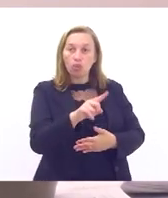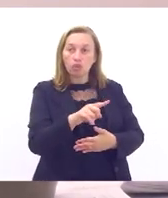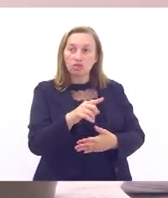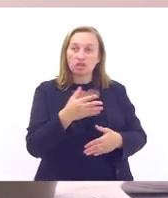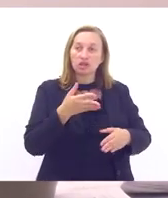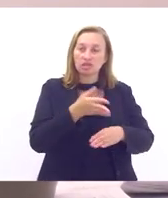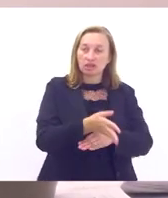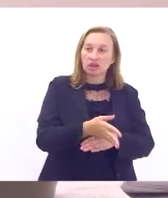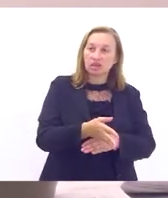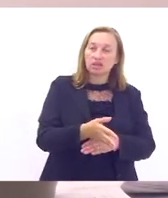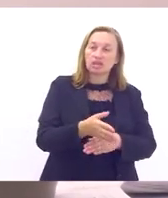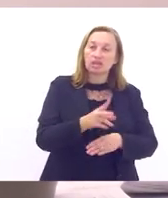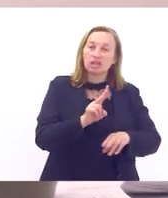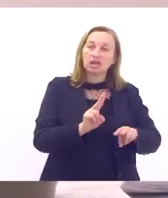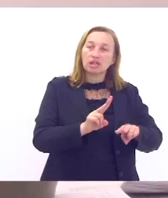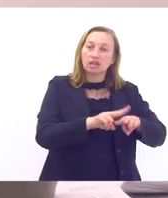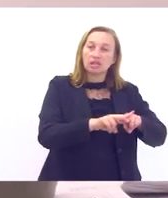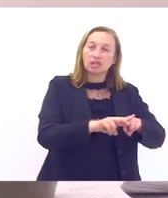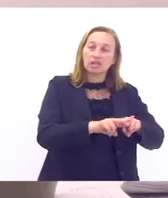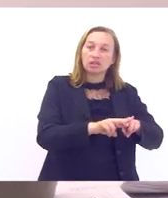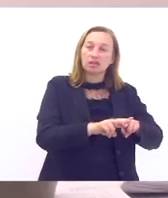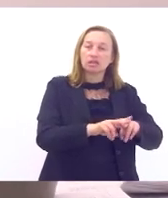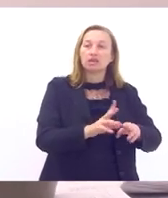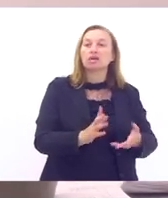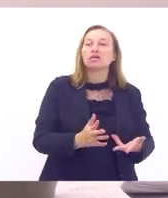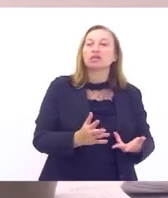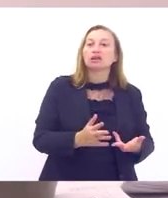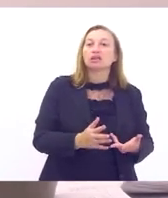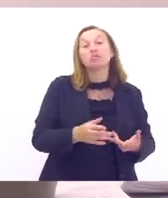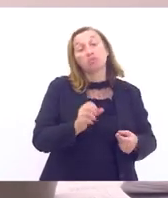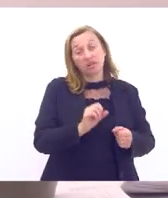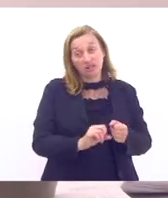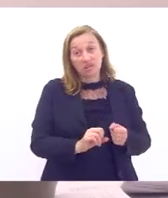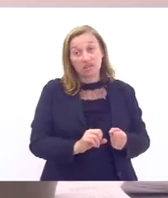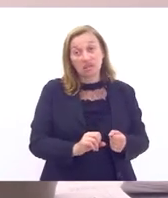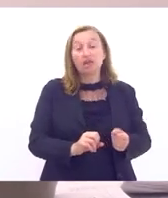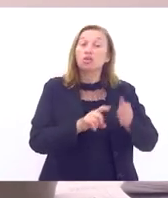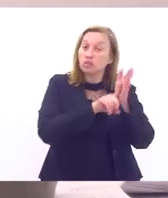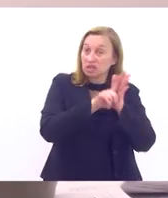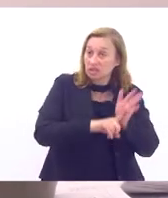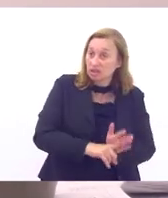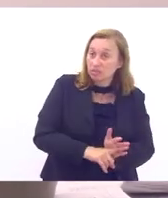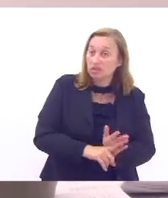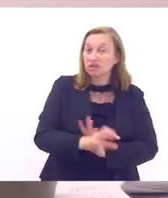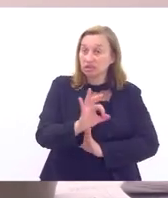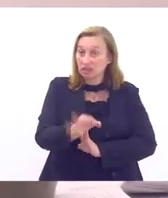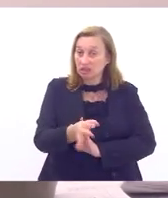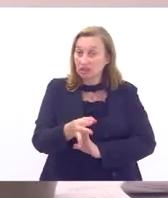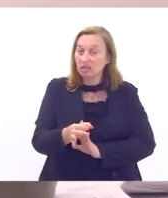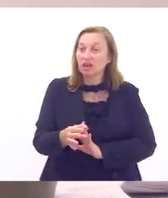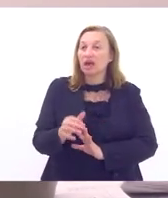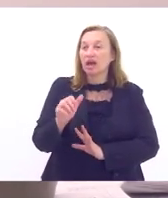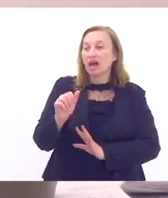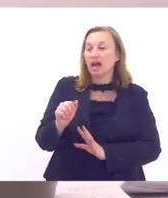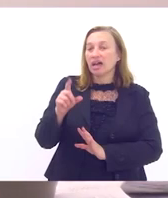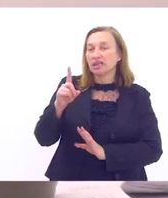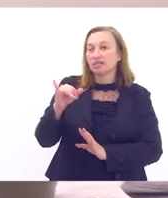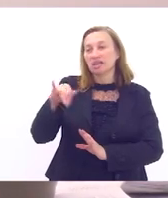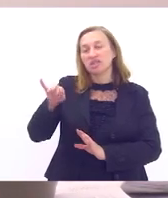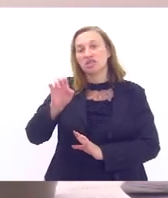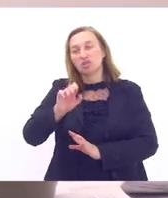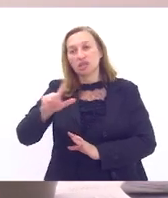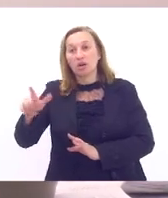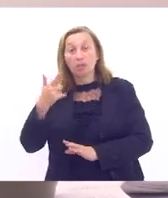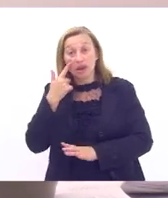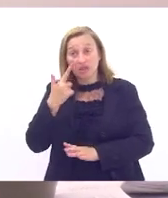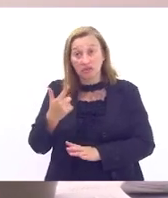entrada, a cadeia pública Frederico Marques, exatamente para fazer os exames né, de admissionais, de ingresso, para poder